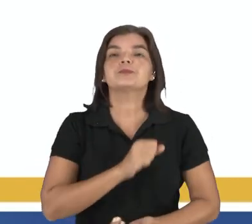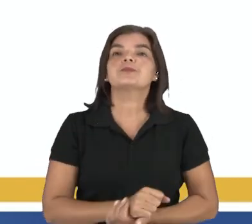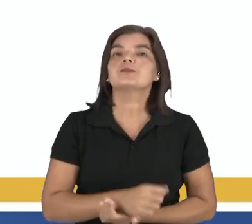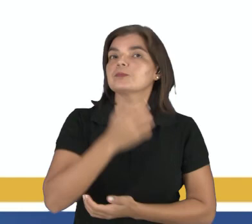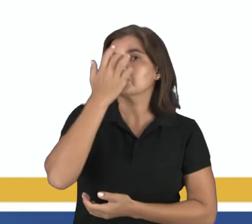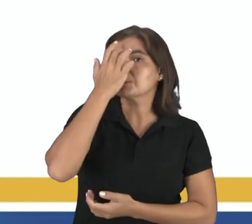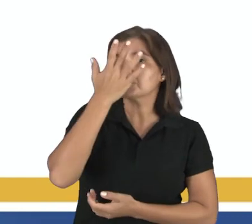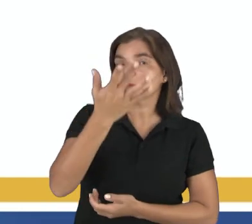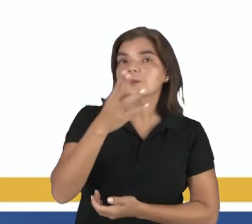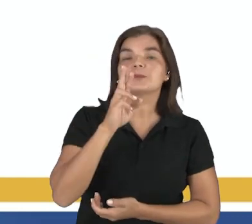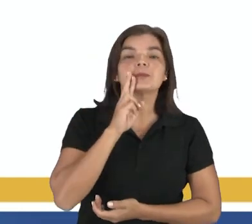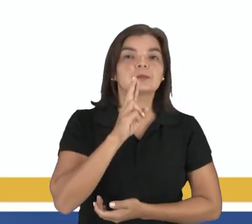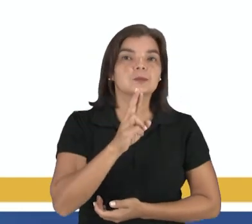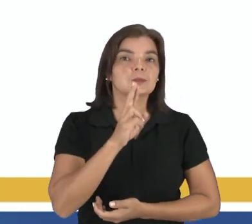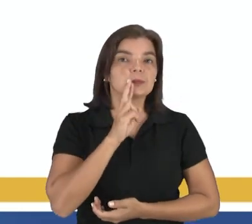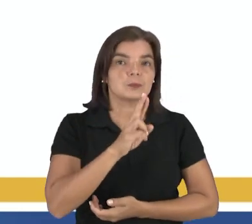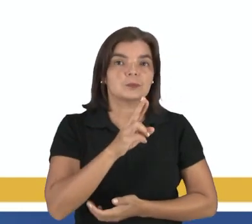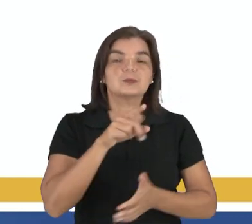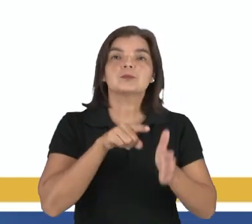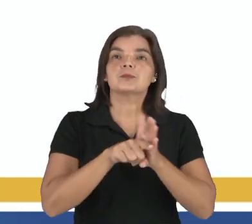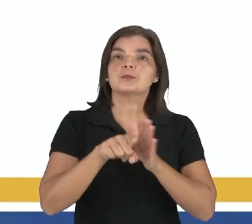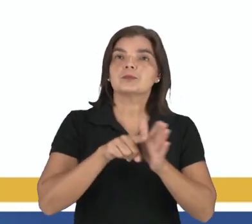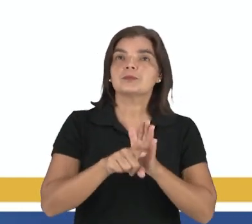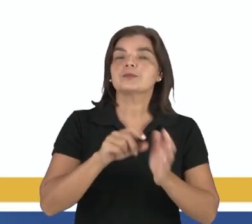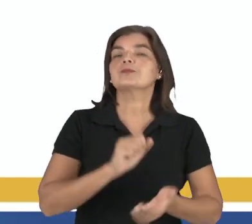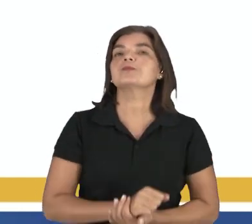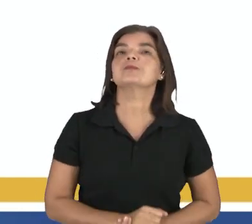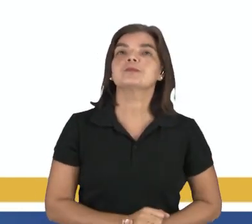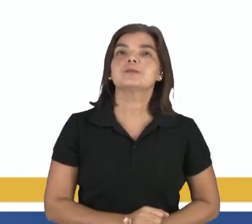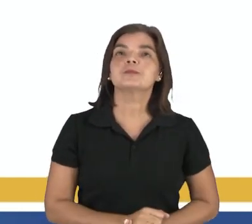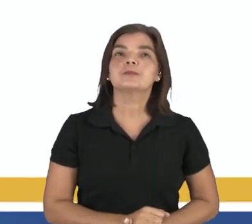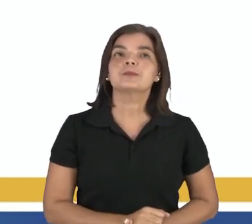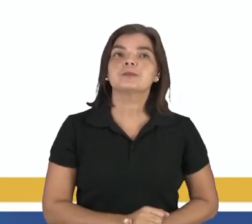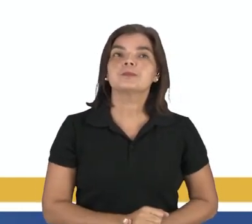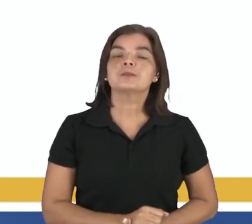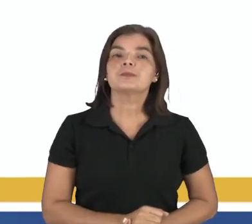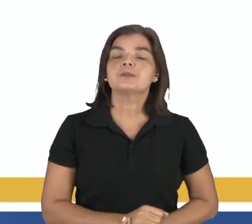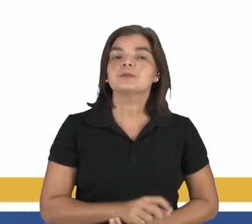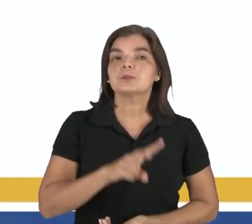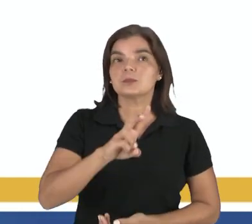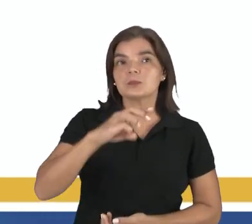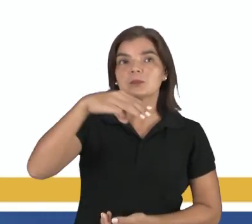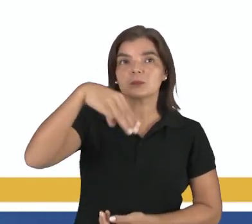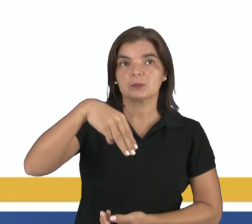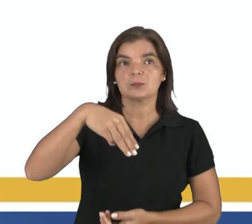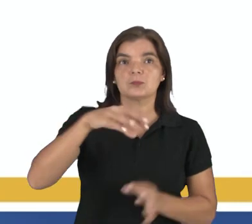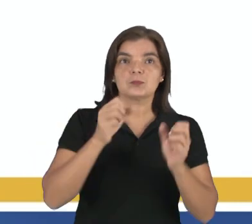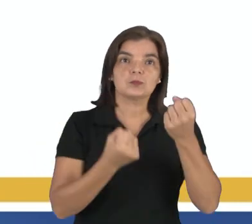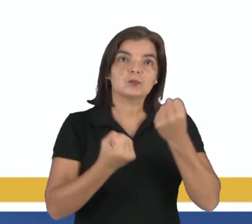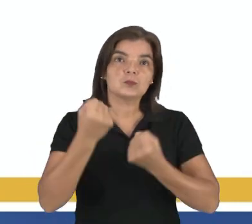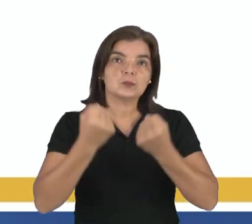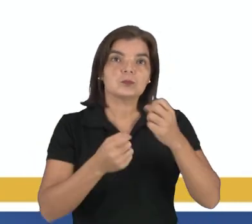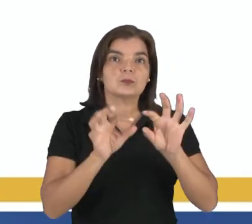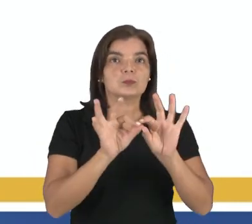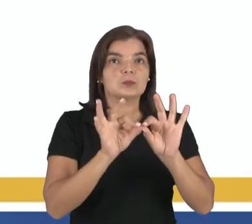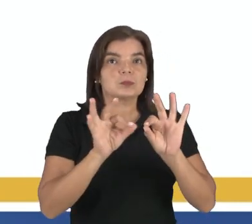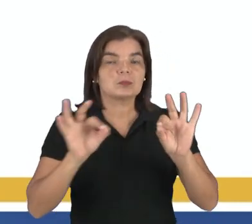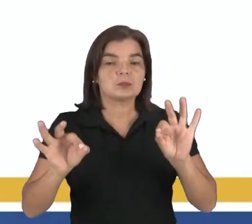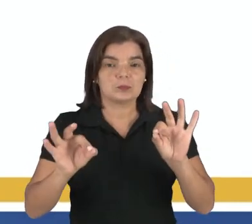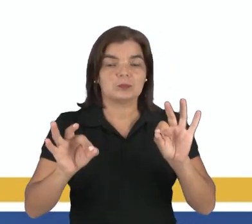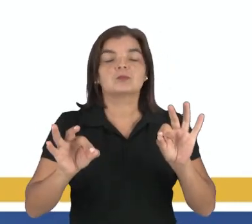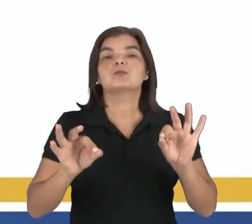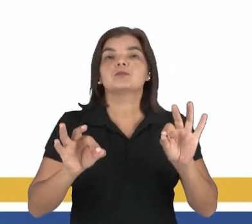tenha facilidade de fazer as continhas, os cálculos. E que a velocidade média de um veículo é dada